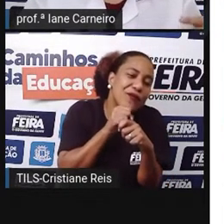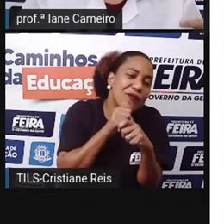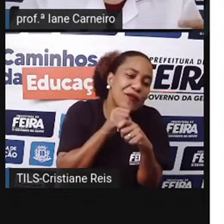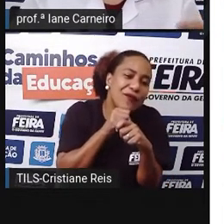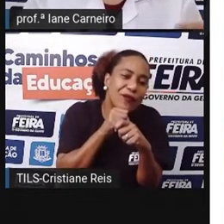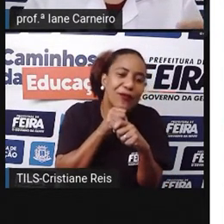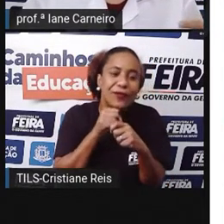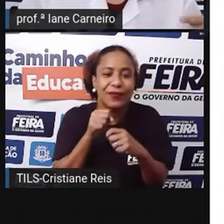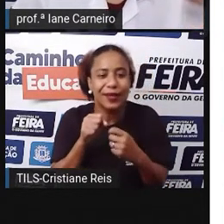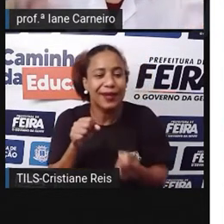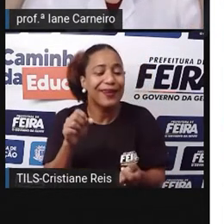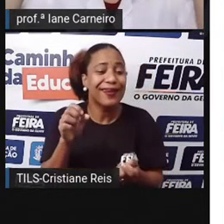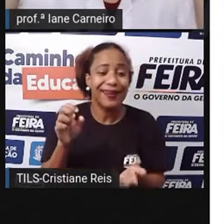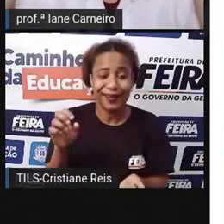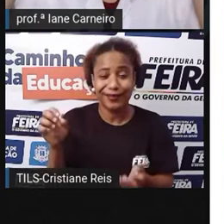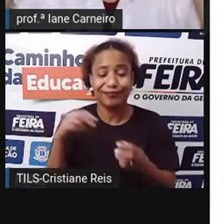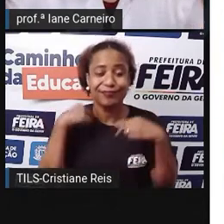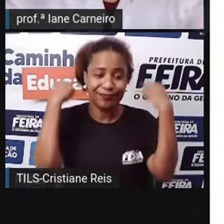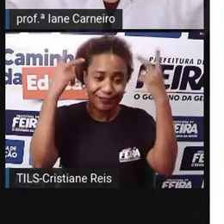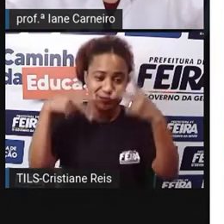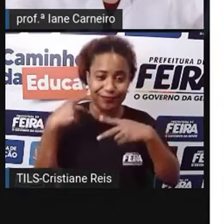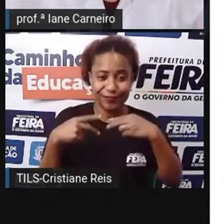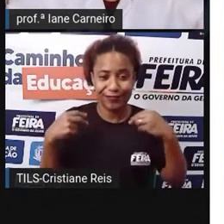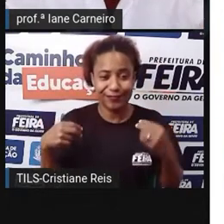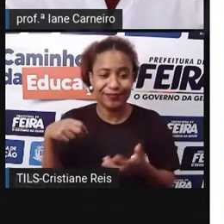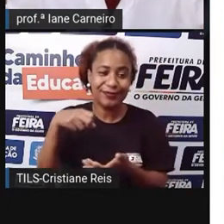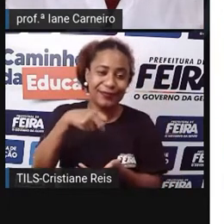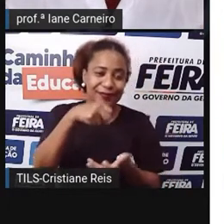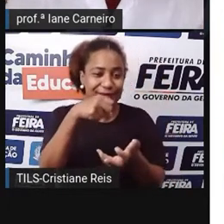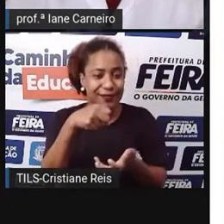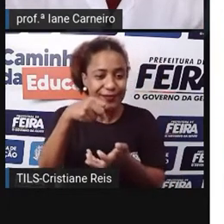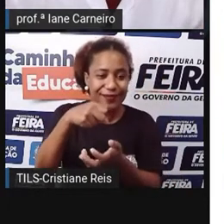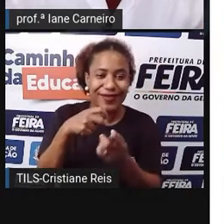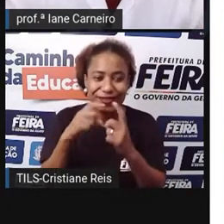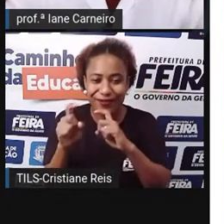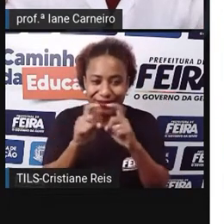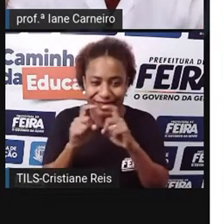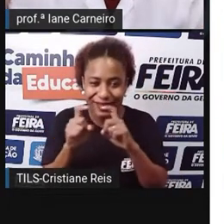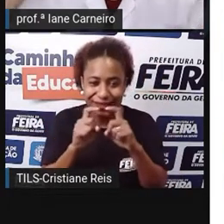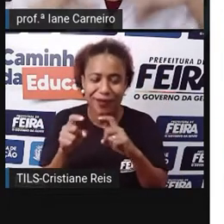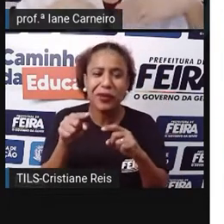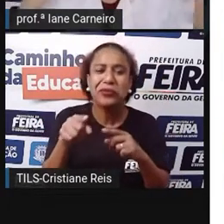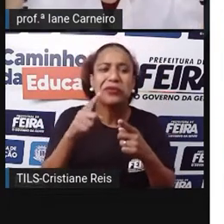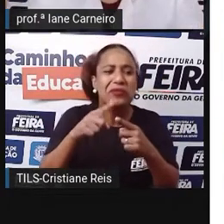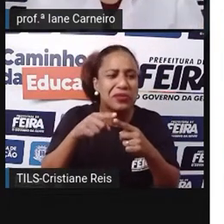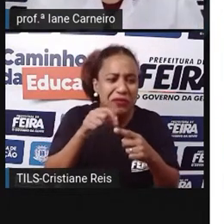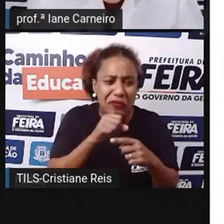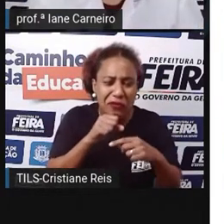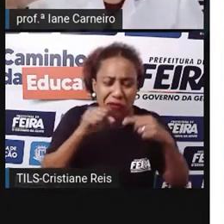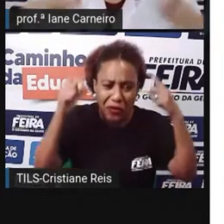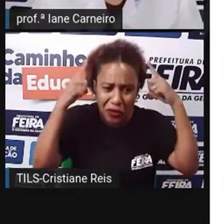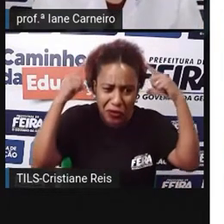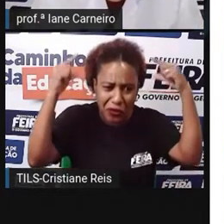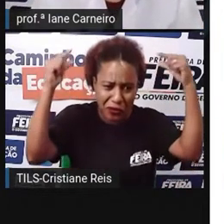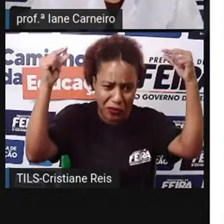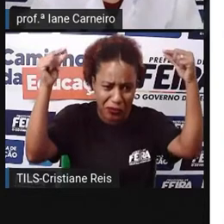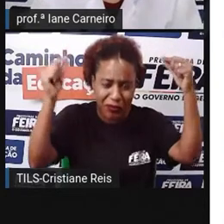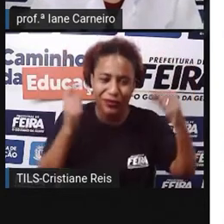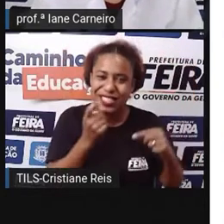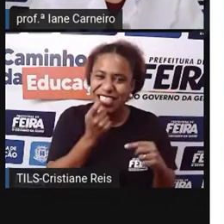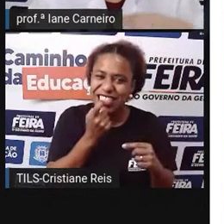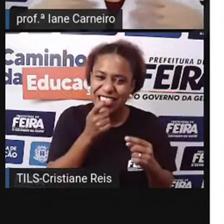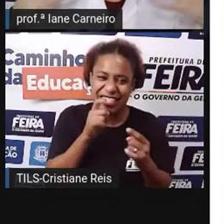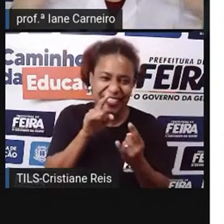a conversar com ele, né, pergunta por que ele tem olhos grandes. Por que tem orelhas grandes? Por que tem dentes grandes, né? E